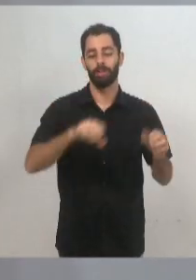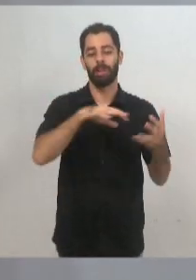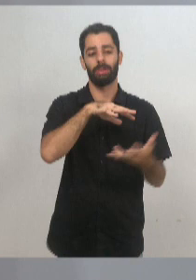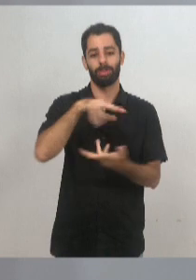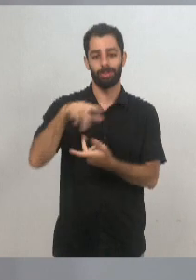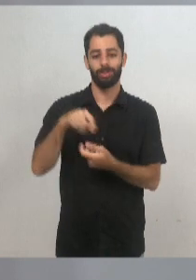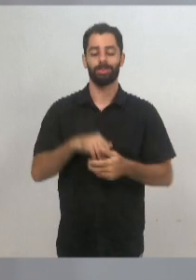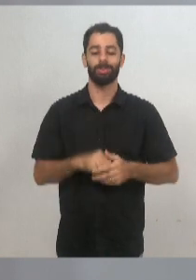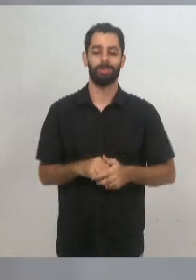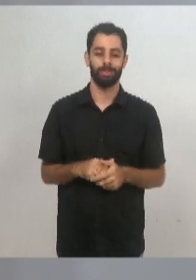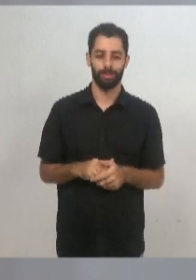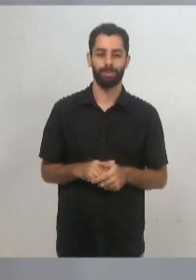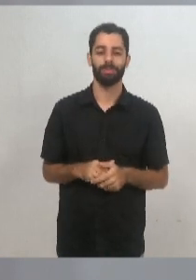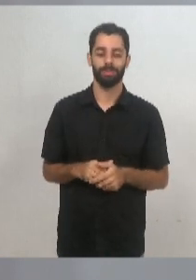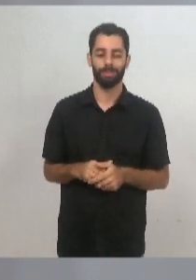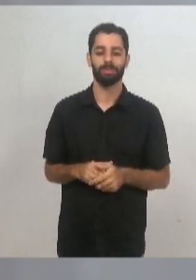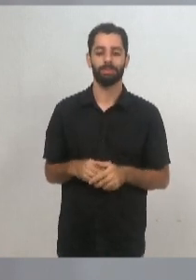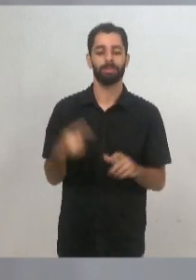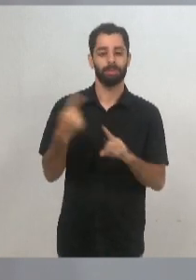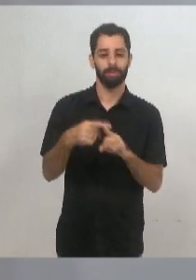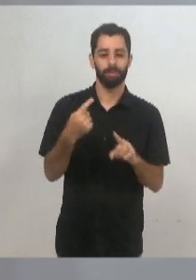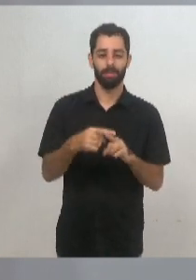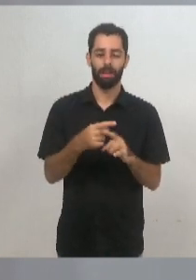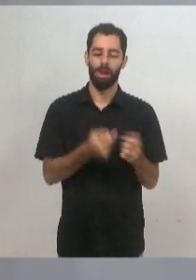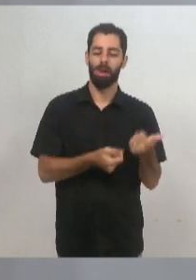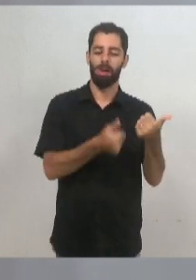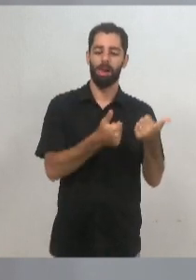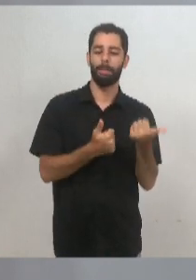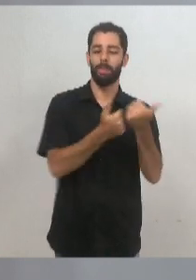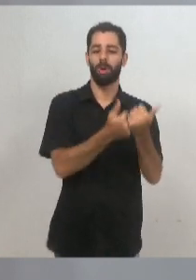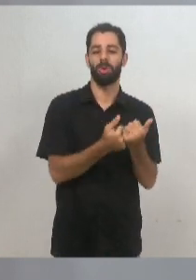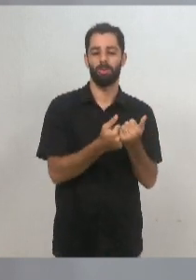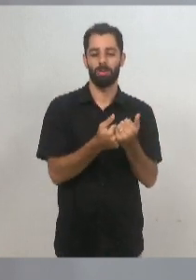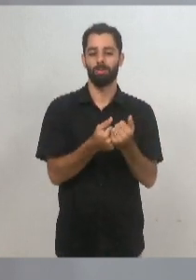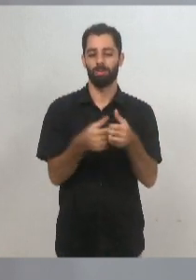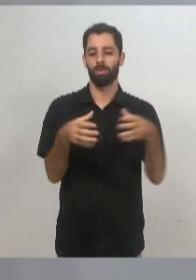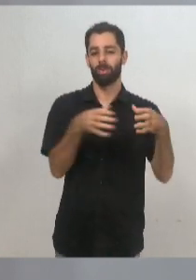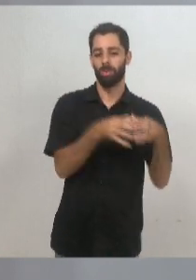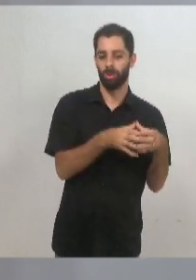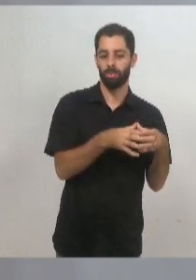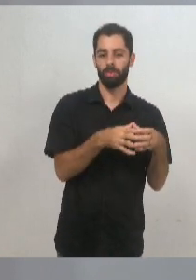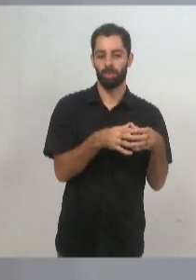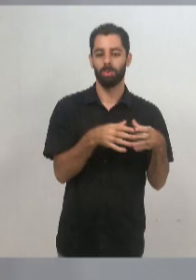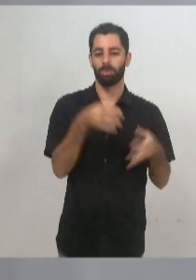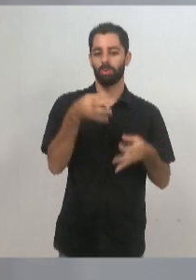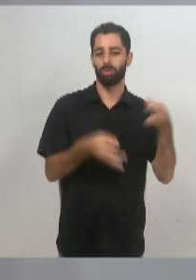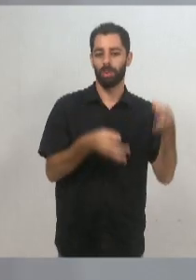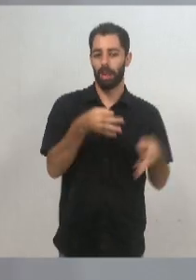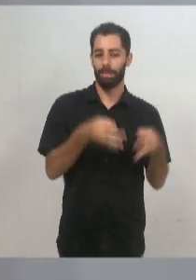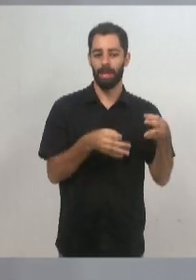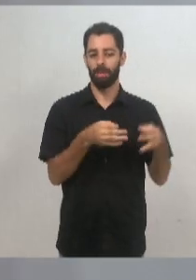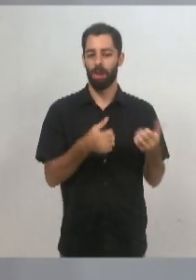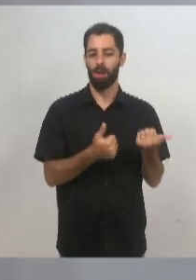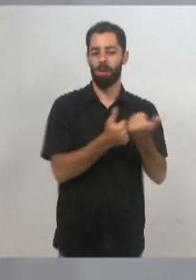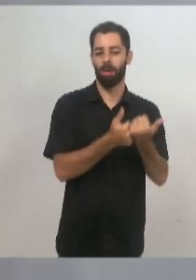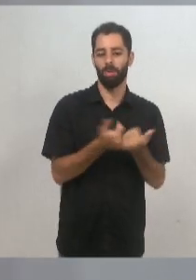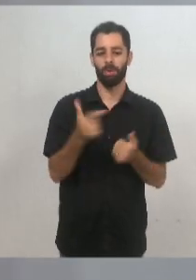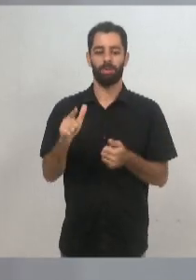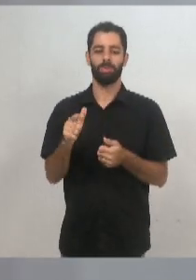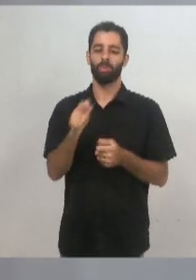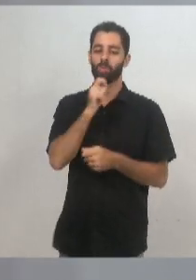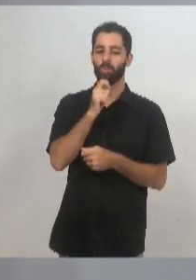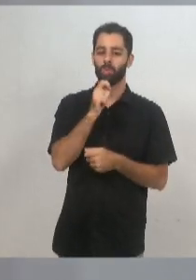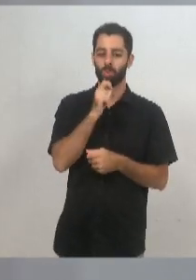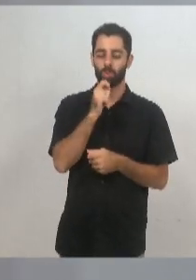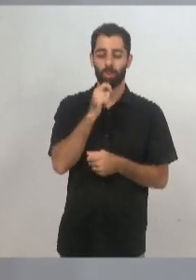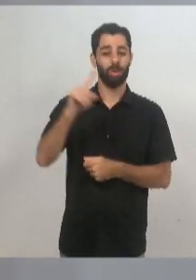mundo. Pois a imparcialidade, ela é fundamental para um julgamento com justiça. E